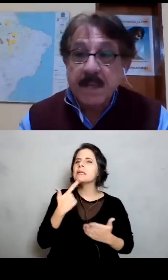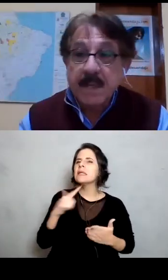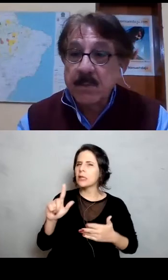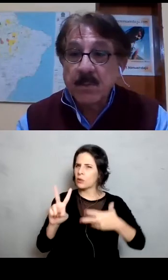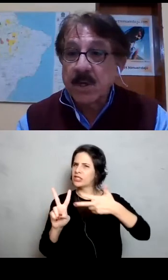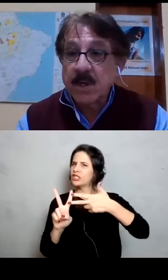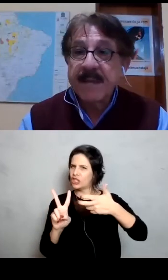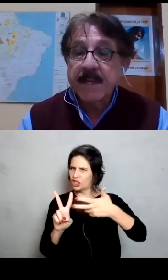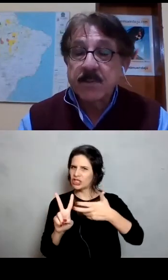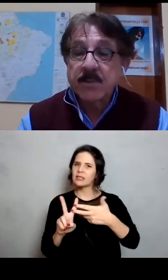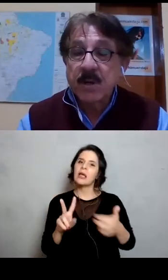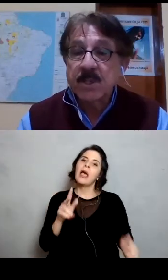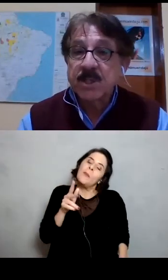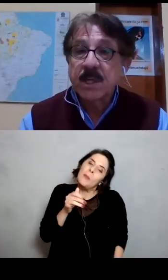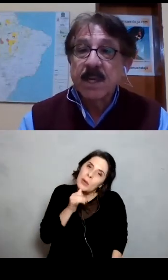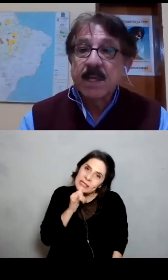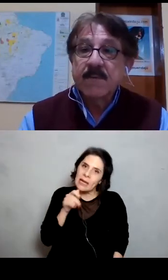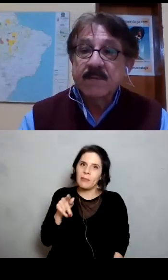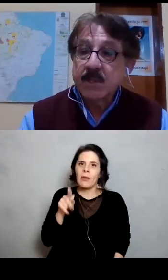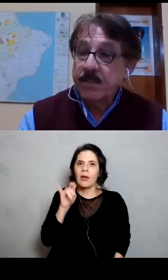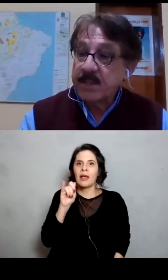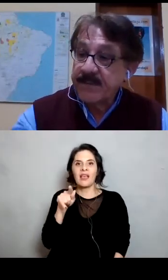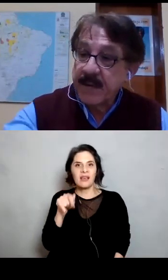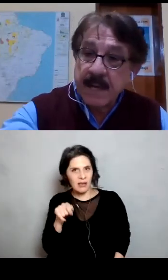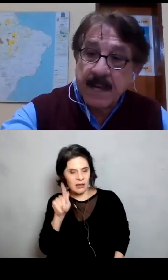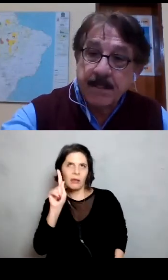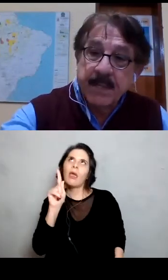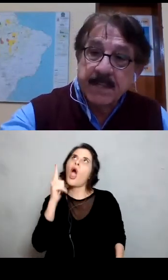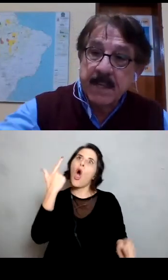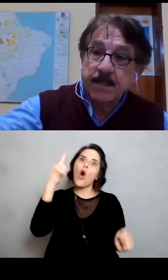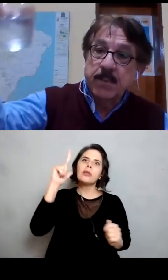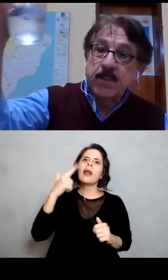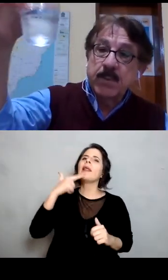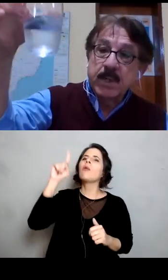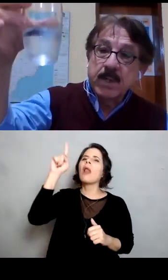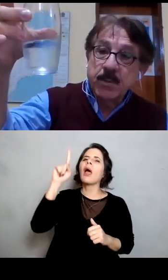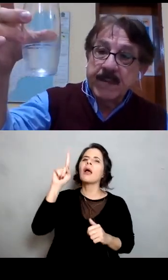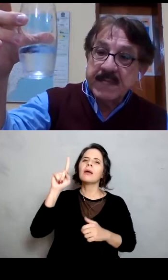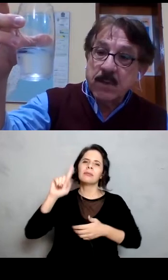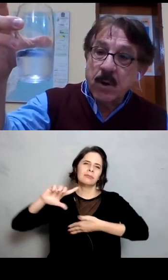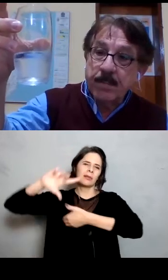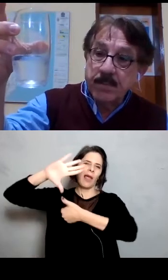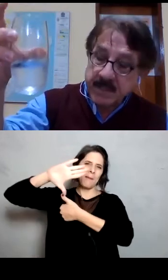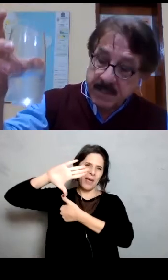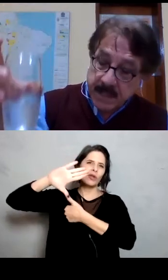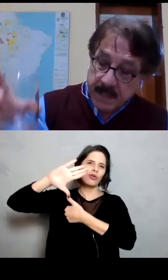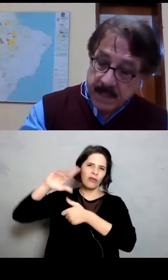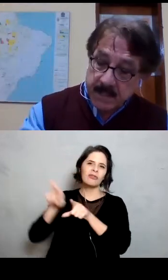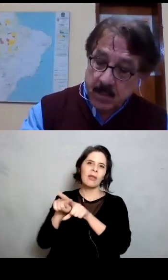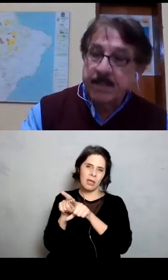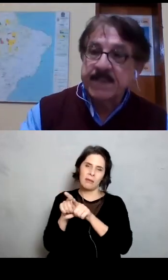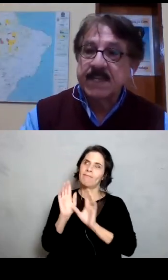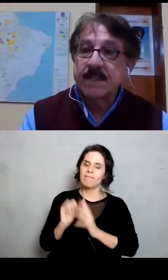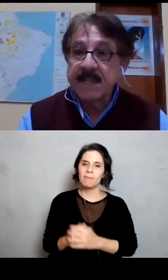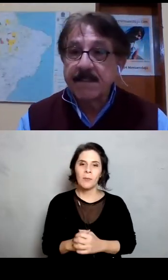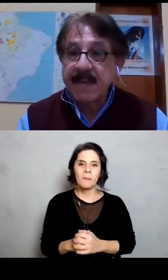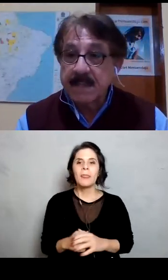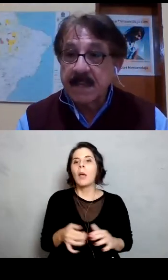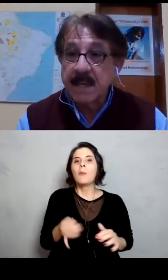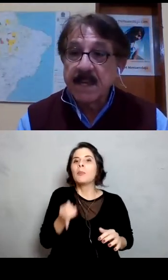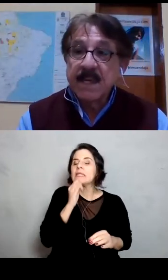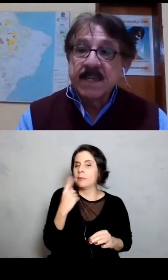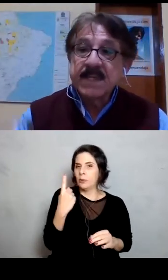hopi no norte, na América do Norte, que você não pode falar, por exemplo, sobre esse copo e dizer que esse copo está em cima